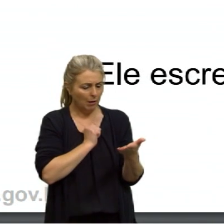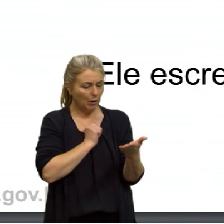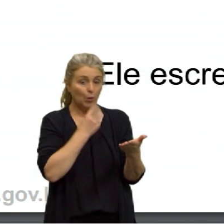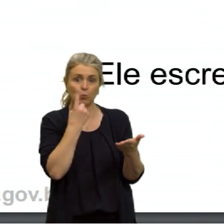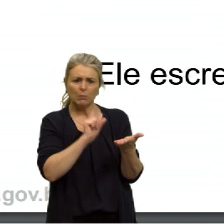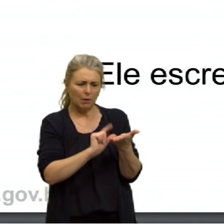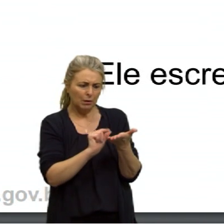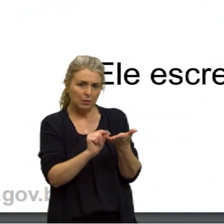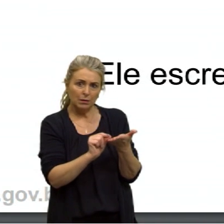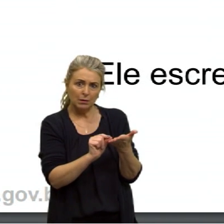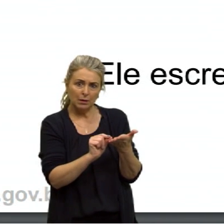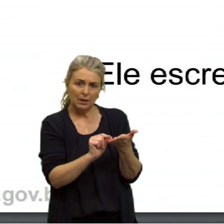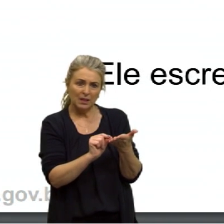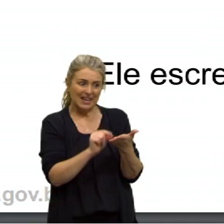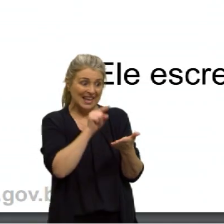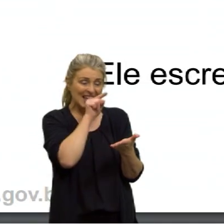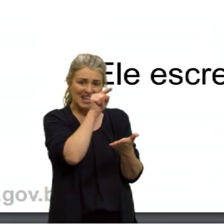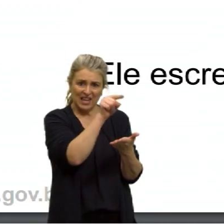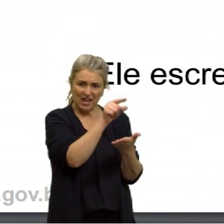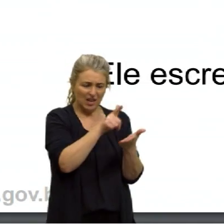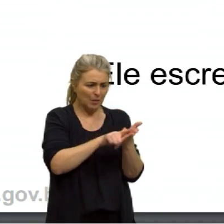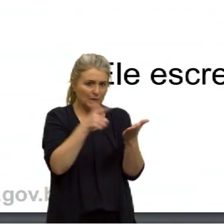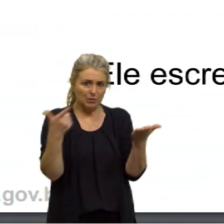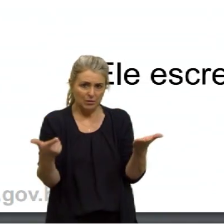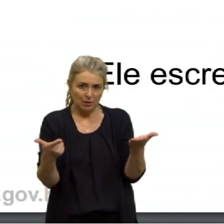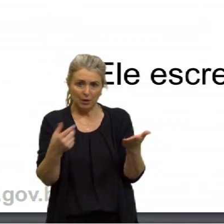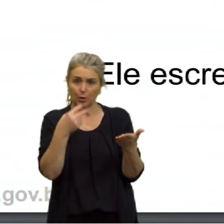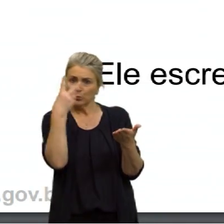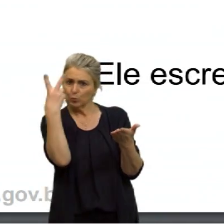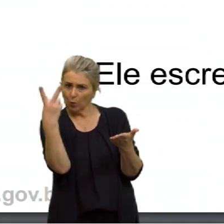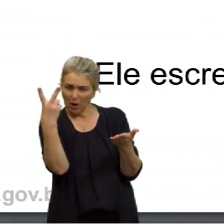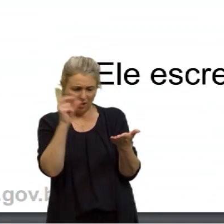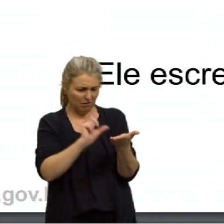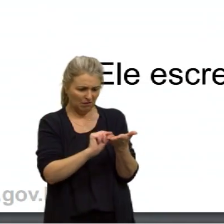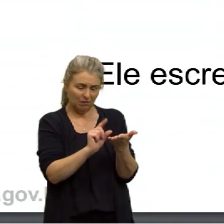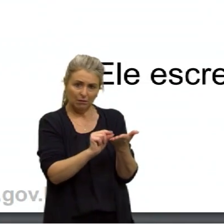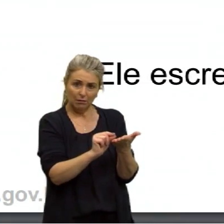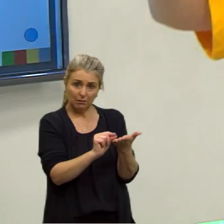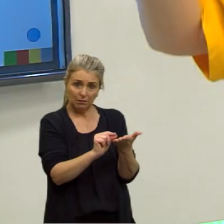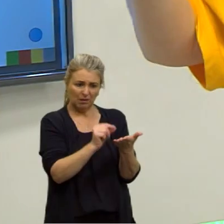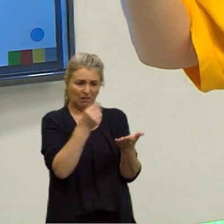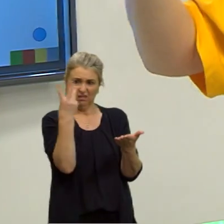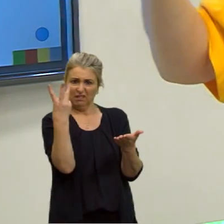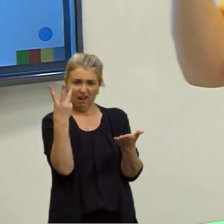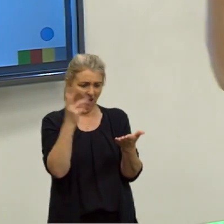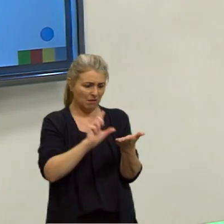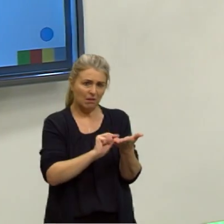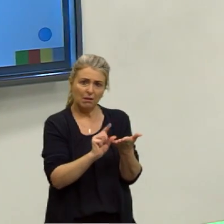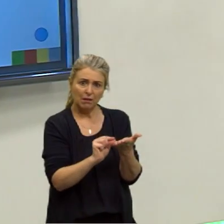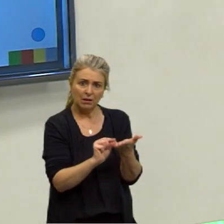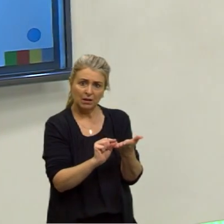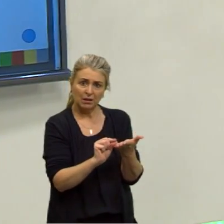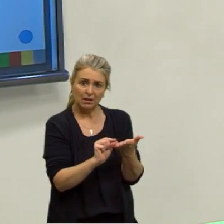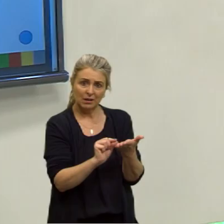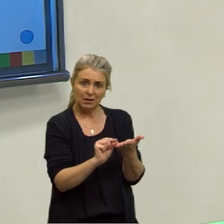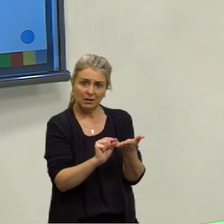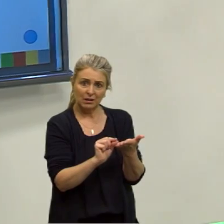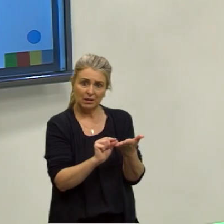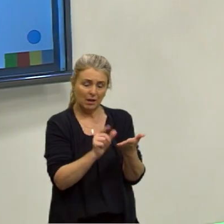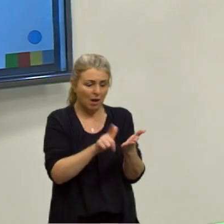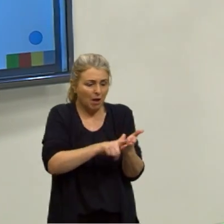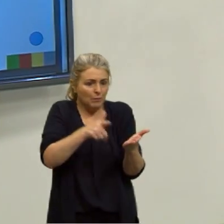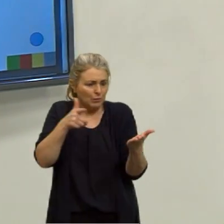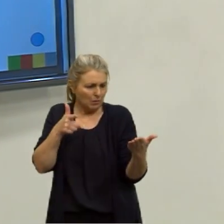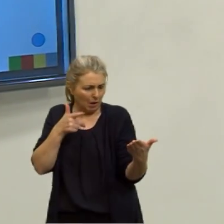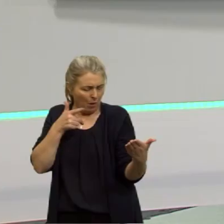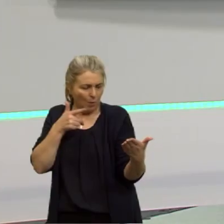artigo eu vou dizer se ele abriu o jornal e começou a ler dois artigos 13 artigos ou tô dizendo assim ele